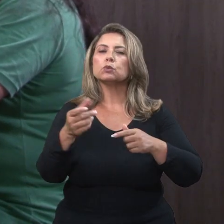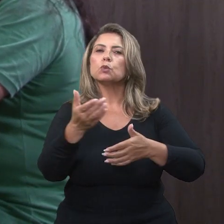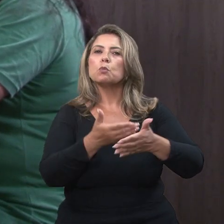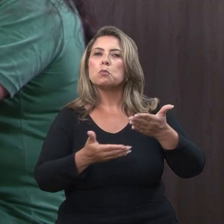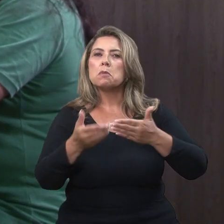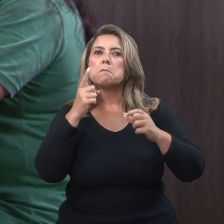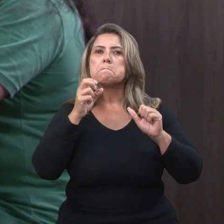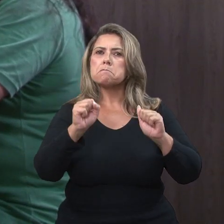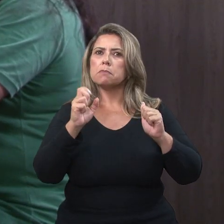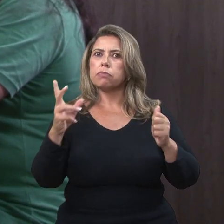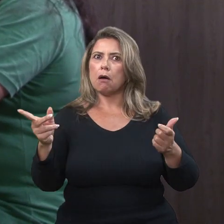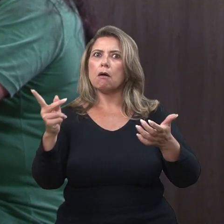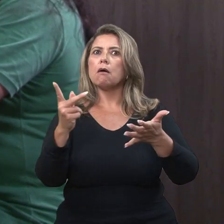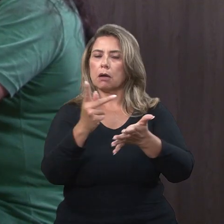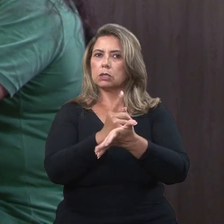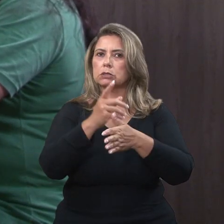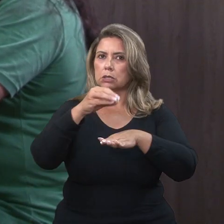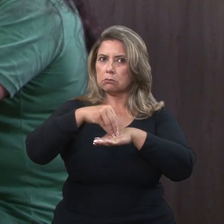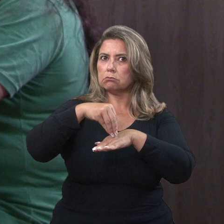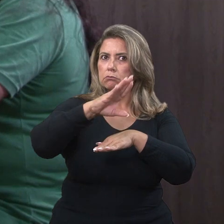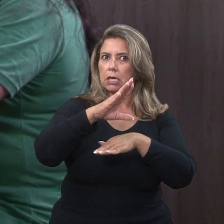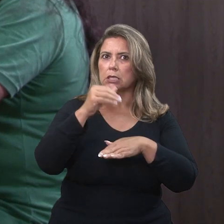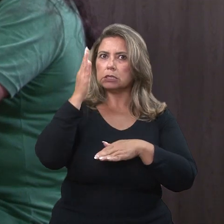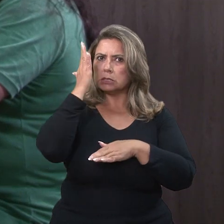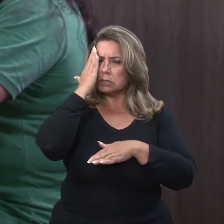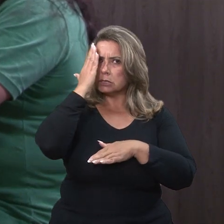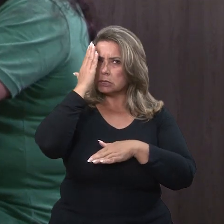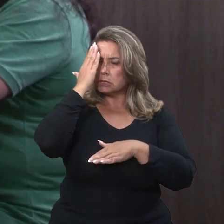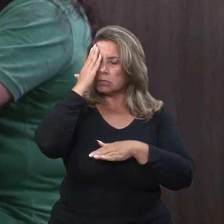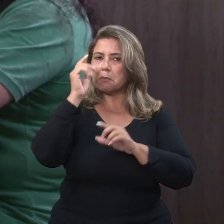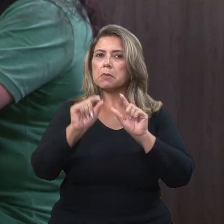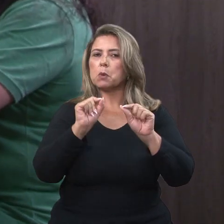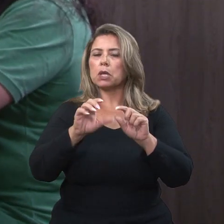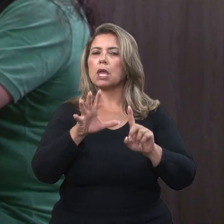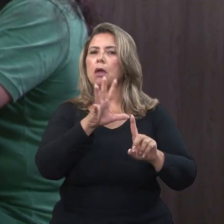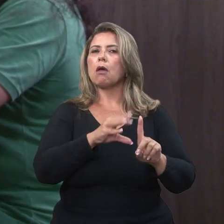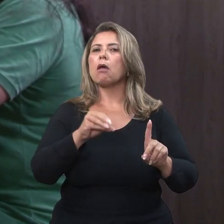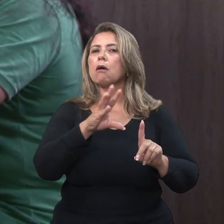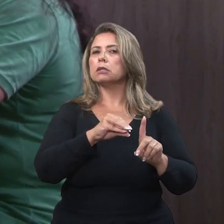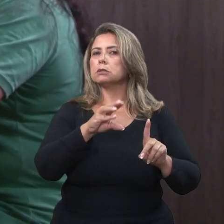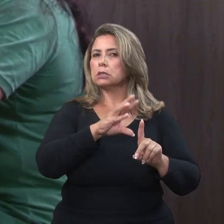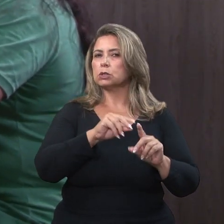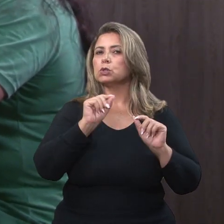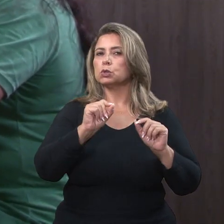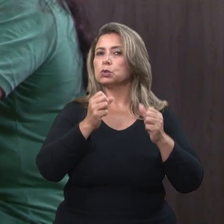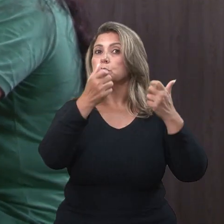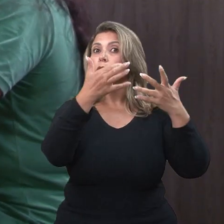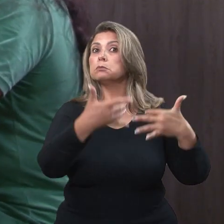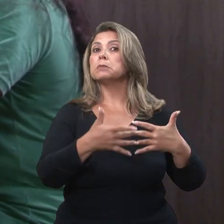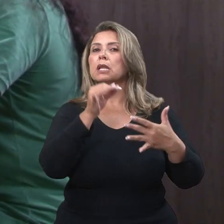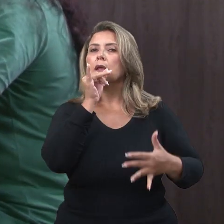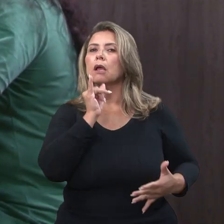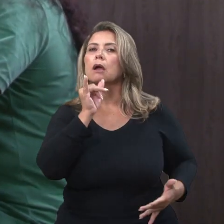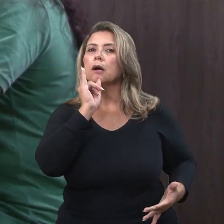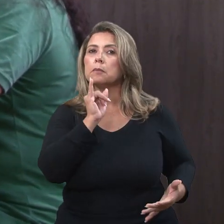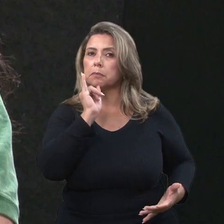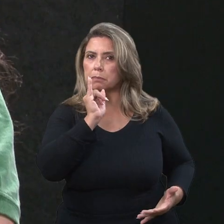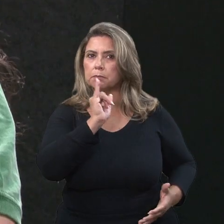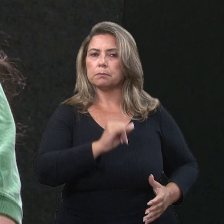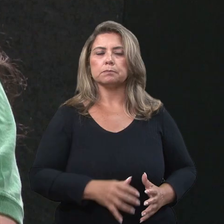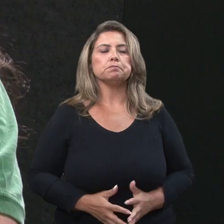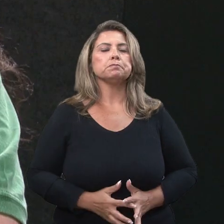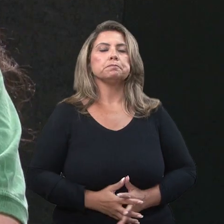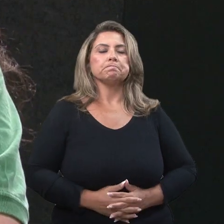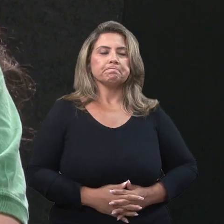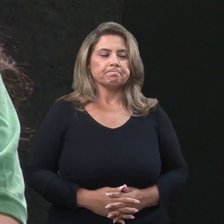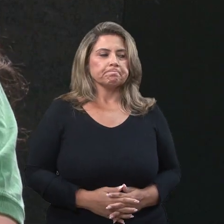pode acontecer situações de assédio. Traz para nós esses exemplos. Perfeito, Haline. É importante